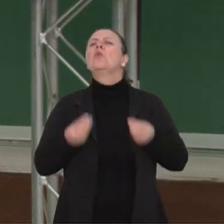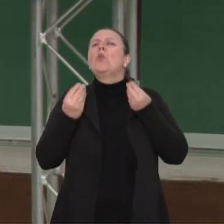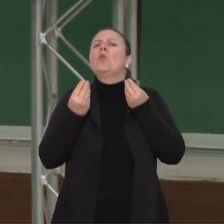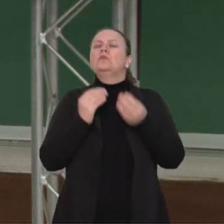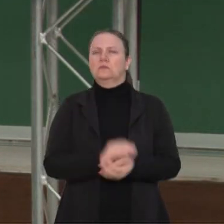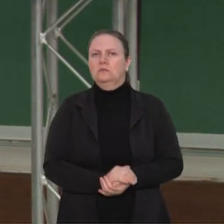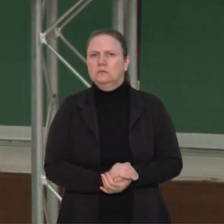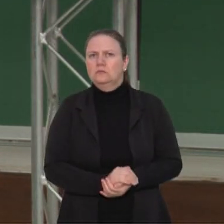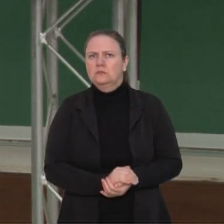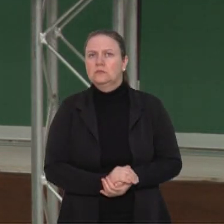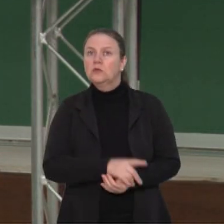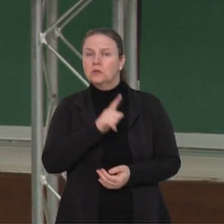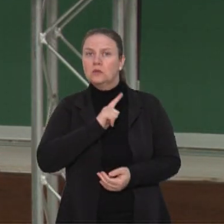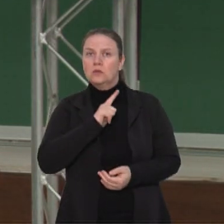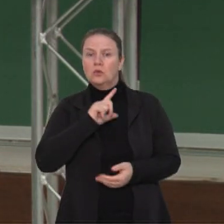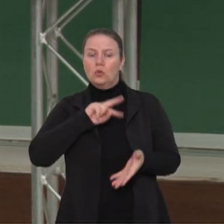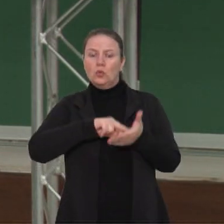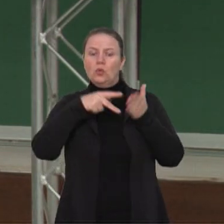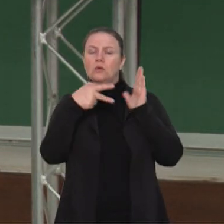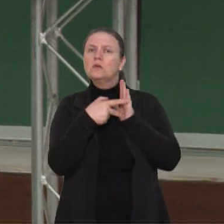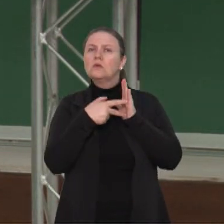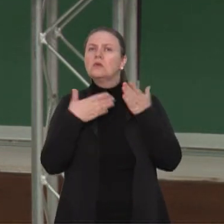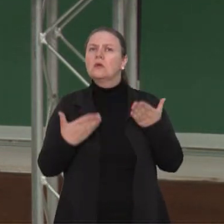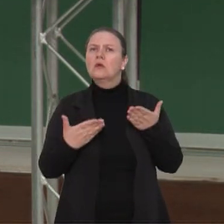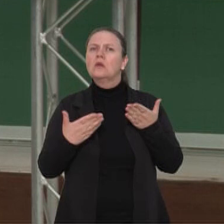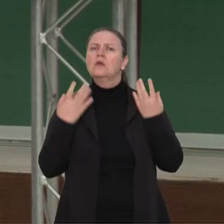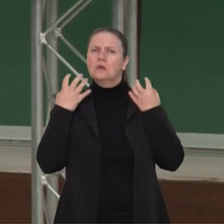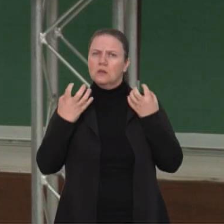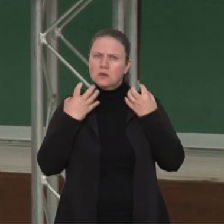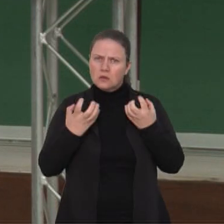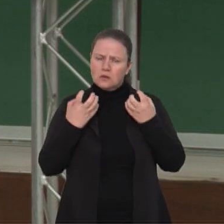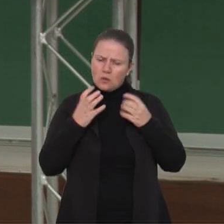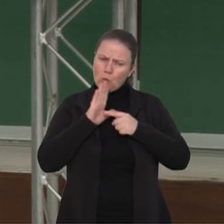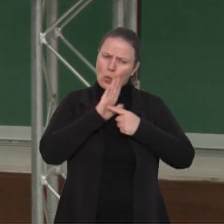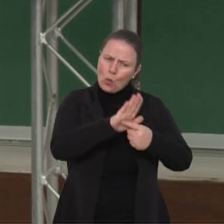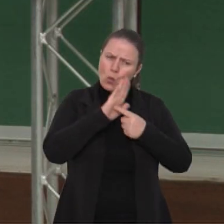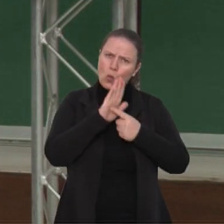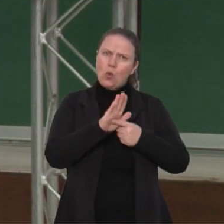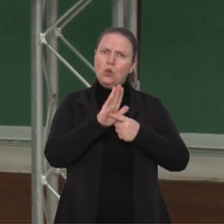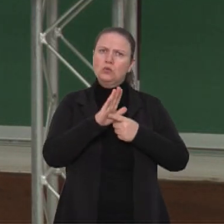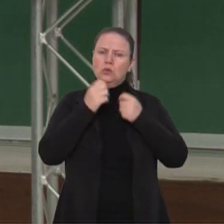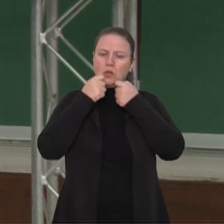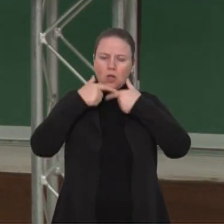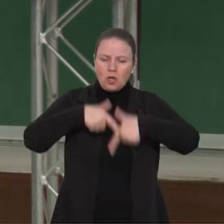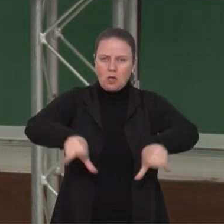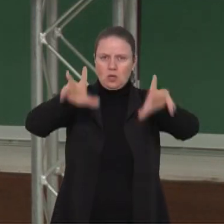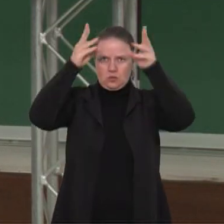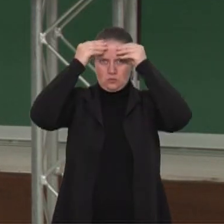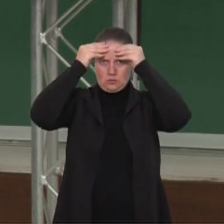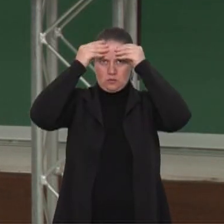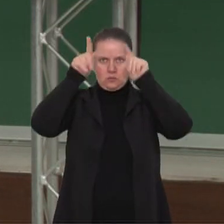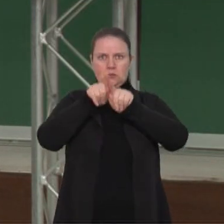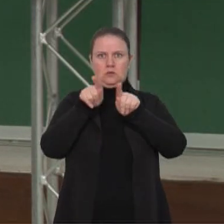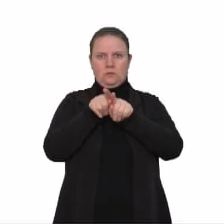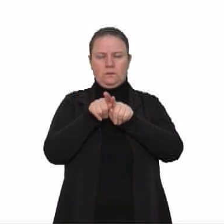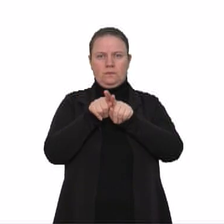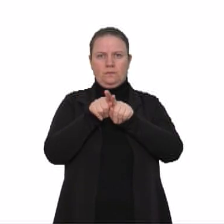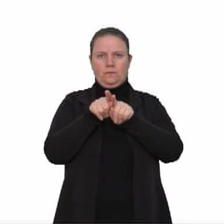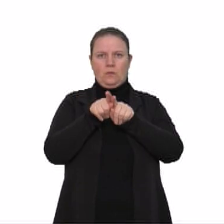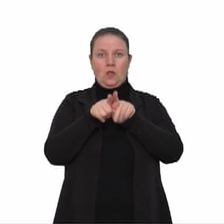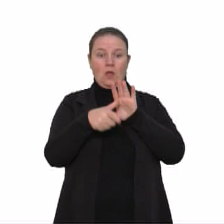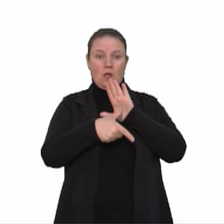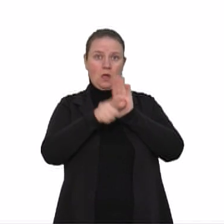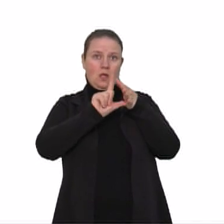a partir da definição você vai escolher a tua linguagem, tudo bem? Faça um